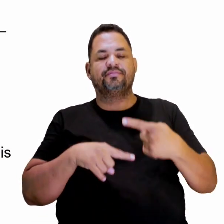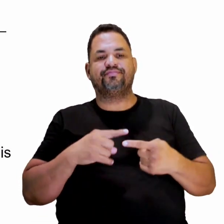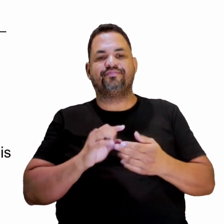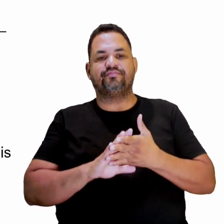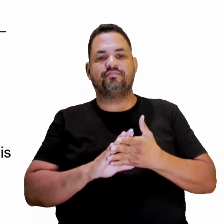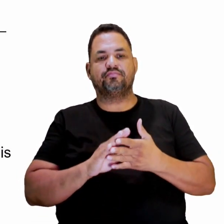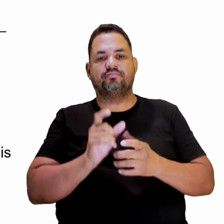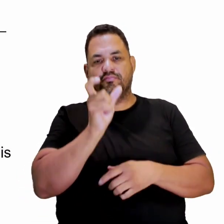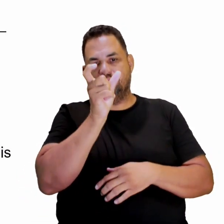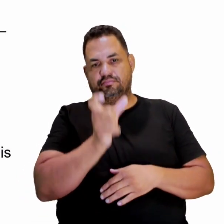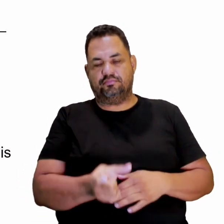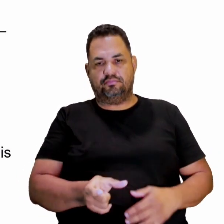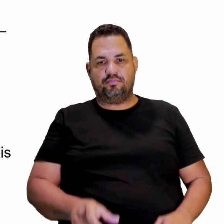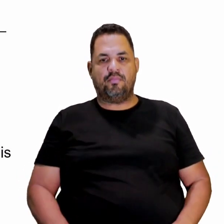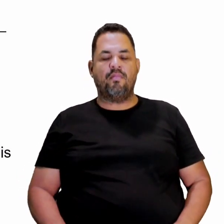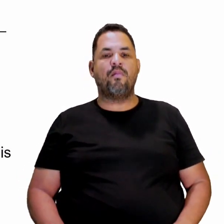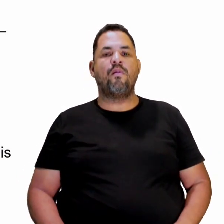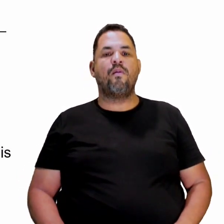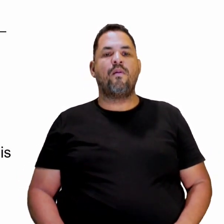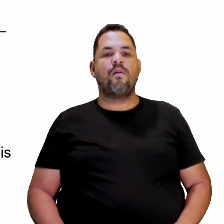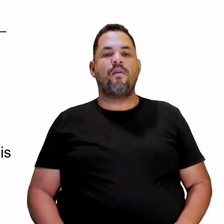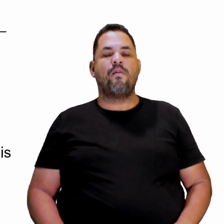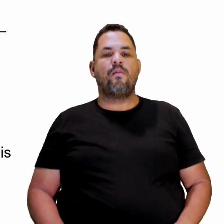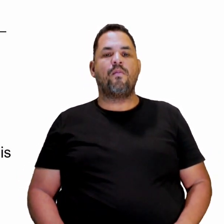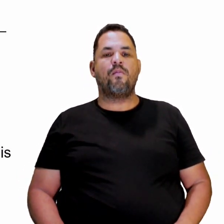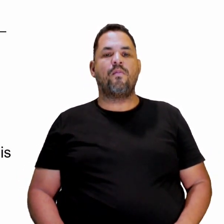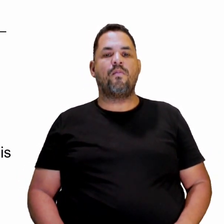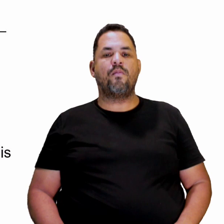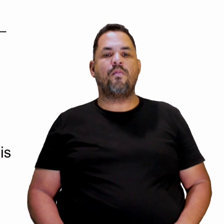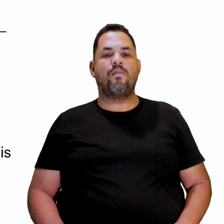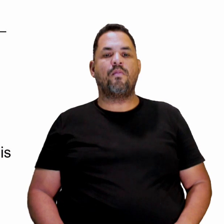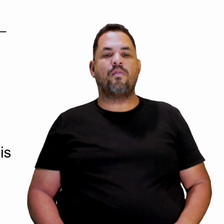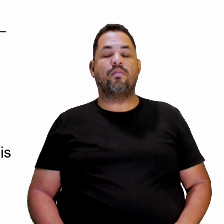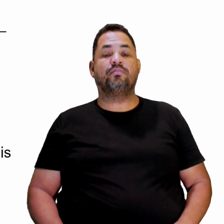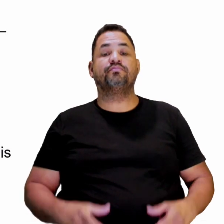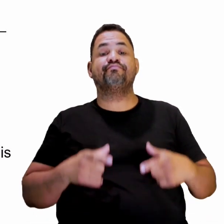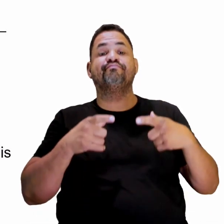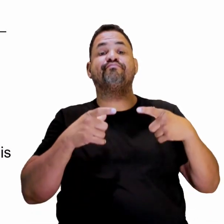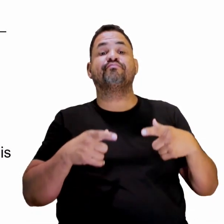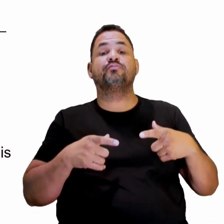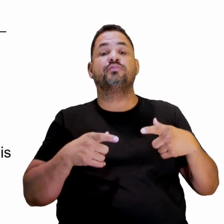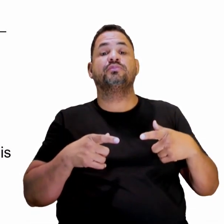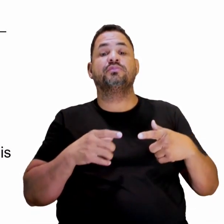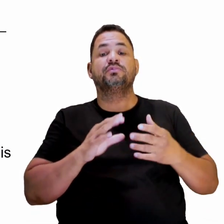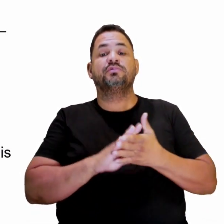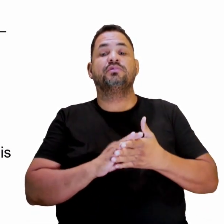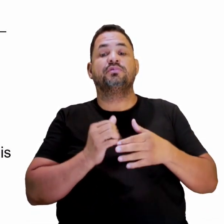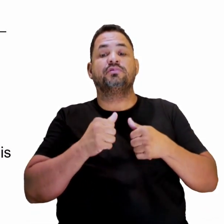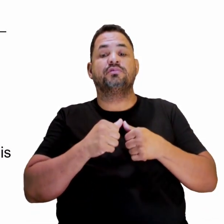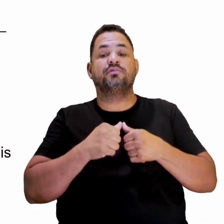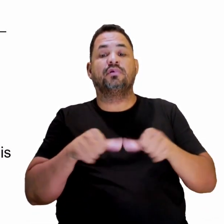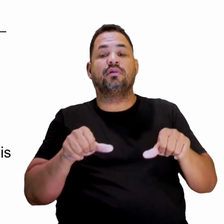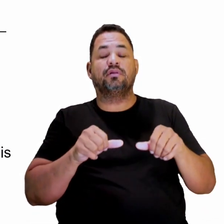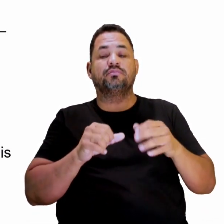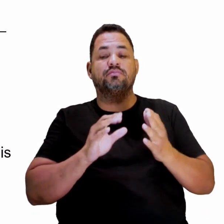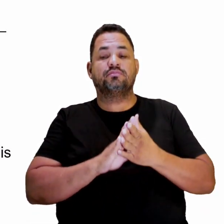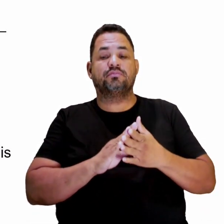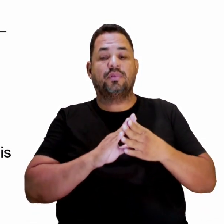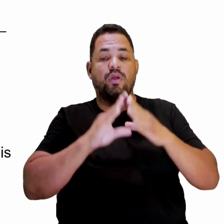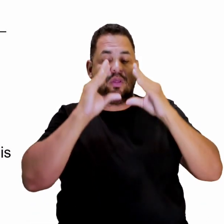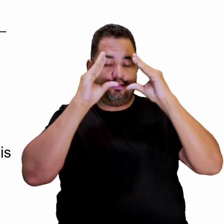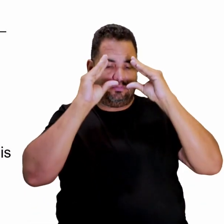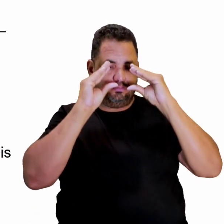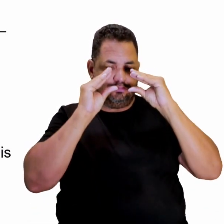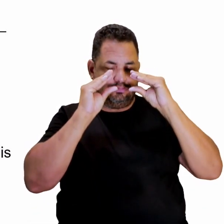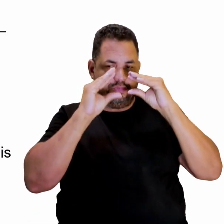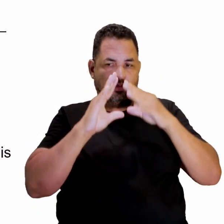ficar como Where will you spend the night? Onde você passará a noite? Então essa é a posição correta. Na letra B,